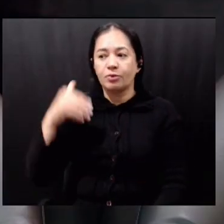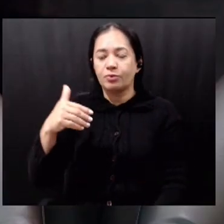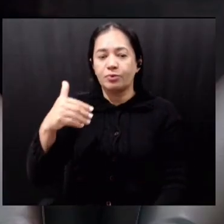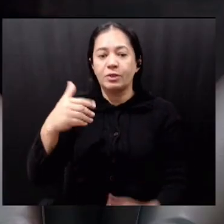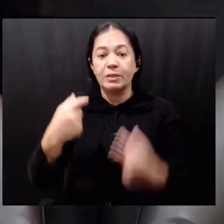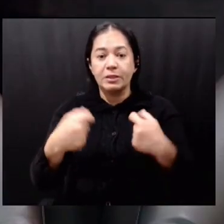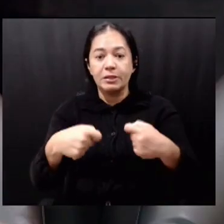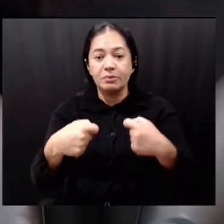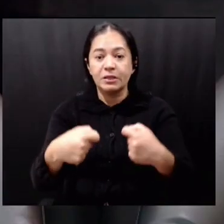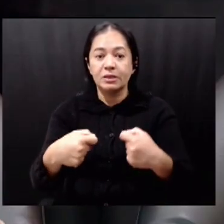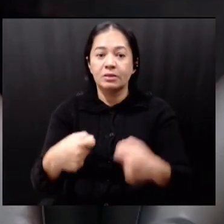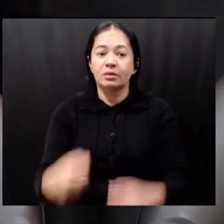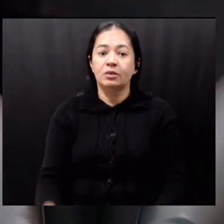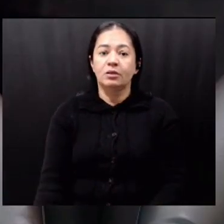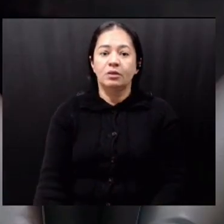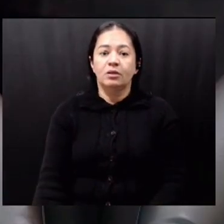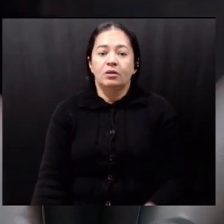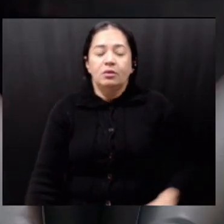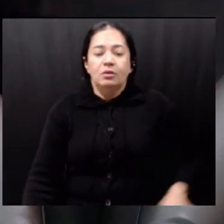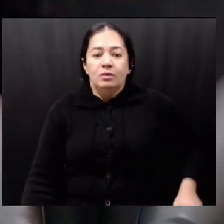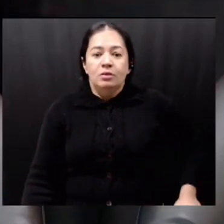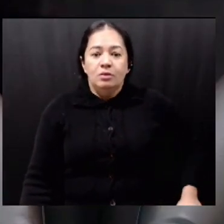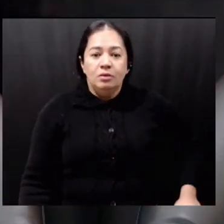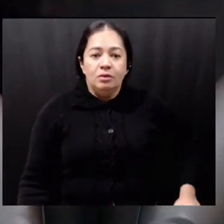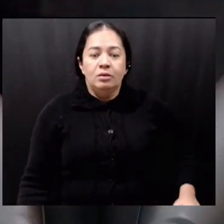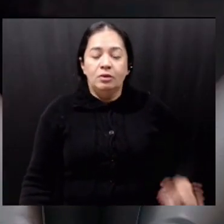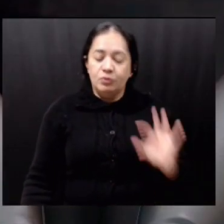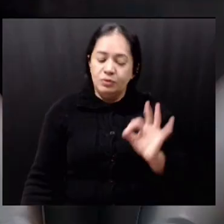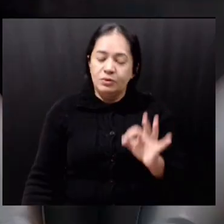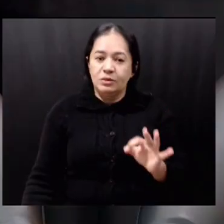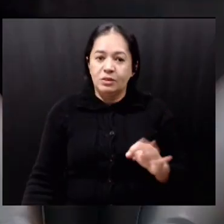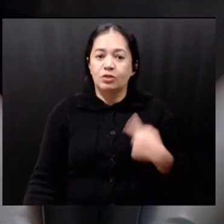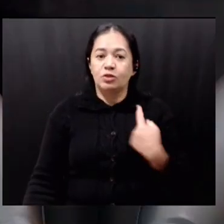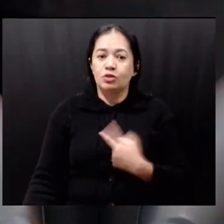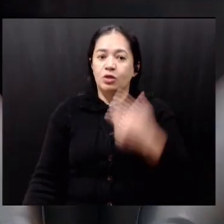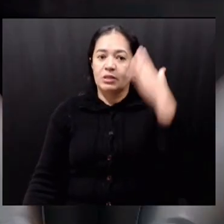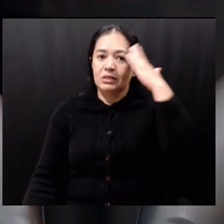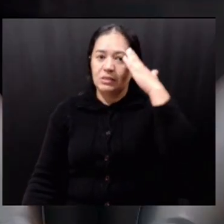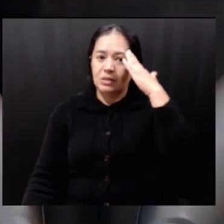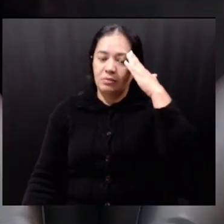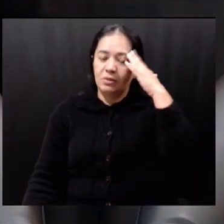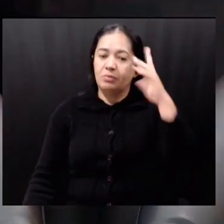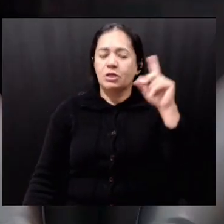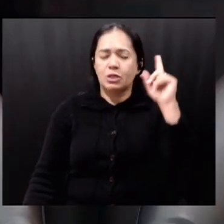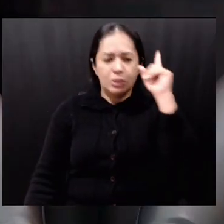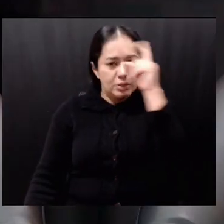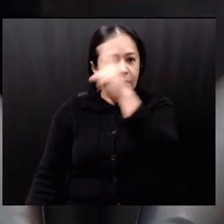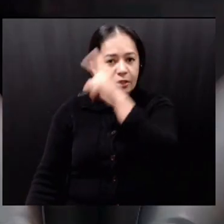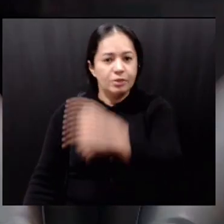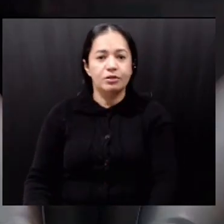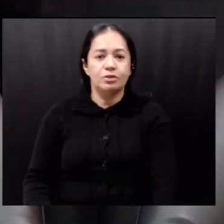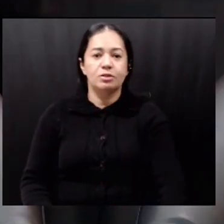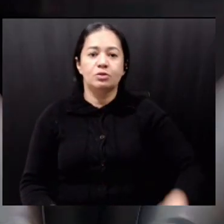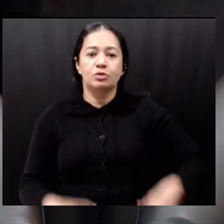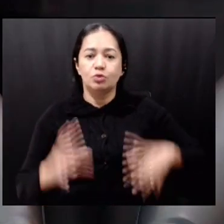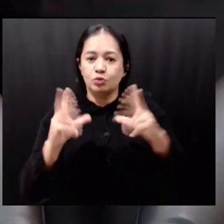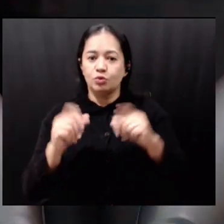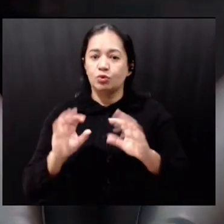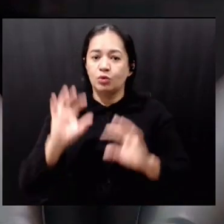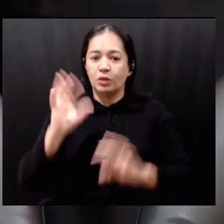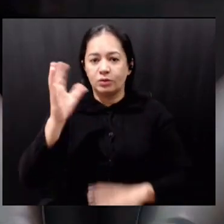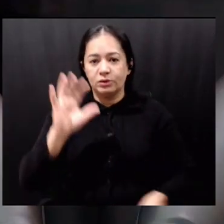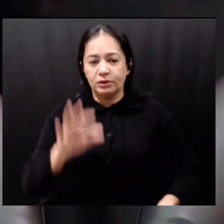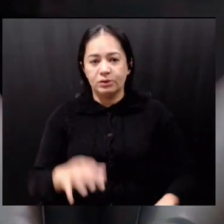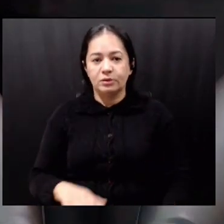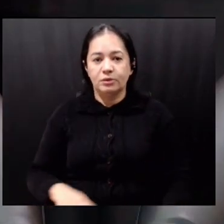criança. É o ideal. A gente sabe que é difícil no dia a dia Aham. que tudo isso aconteça dessa forma. Sim. Mas